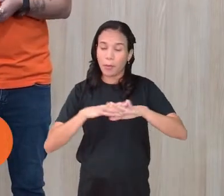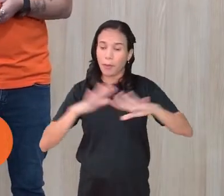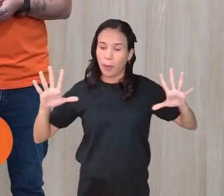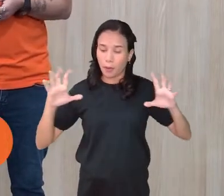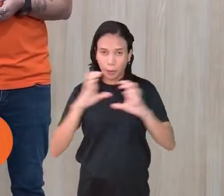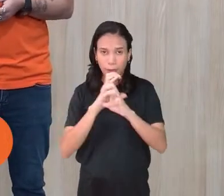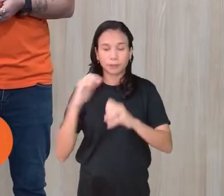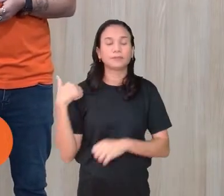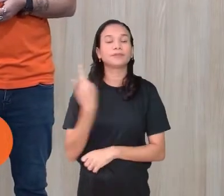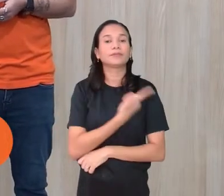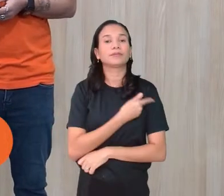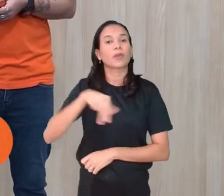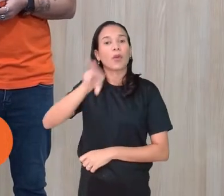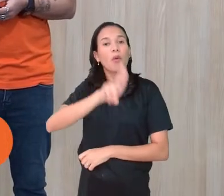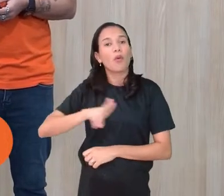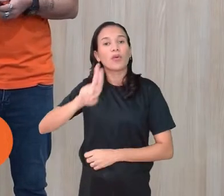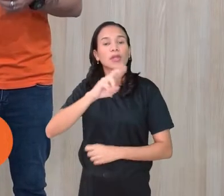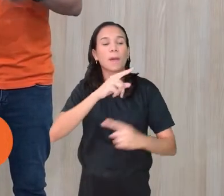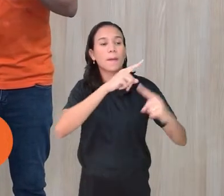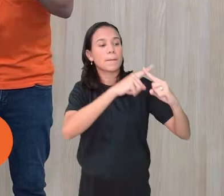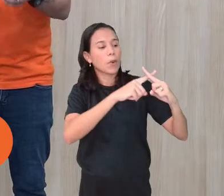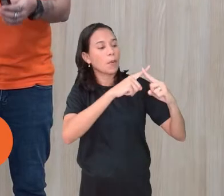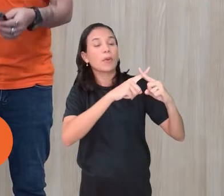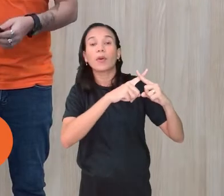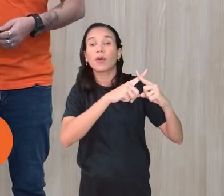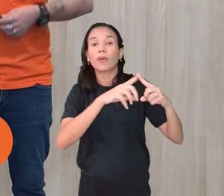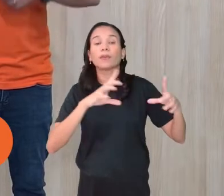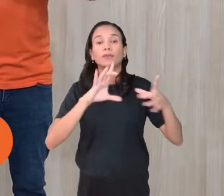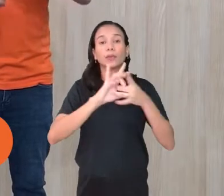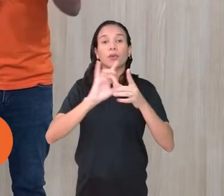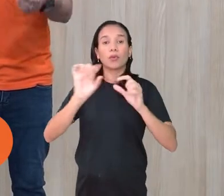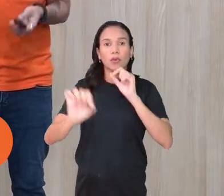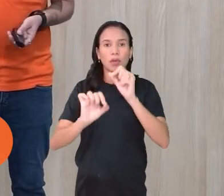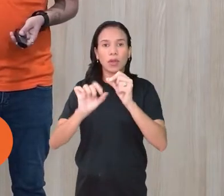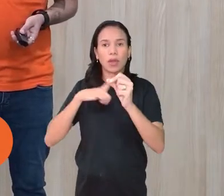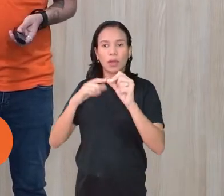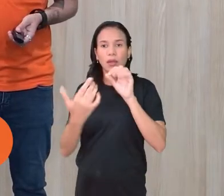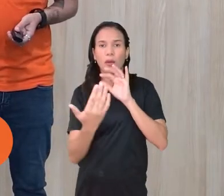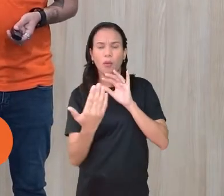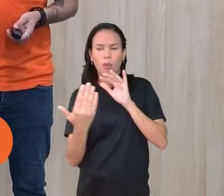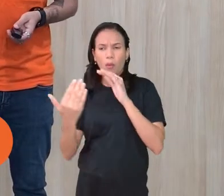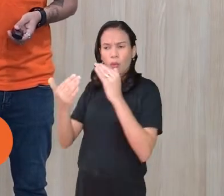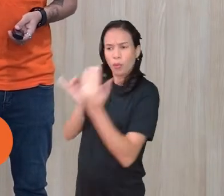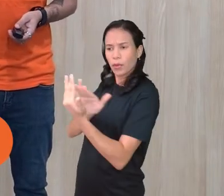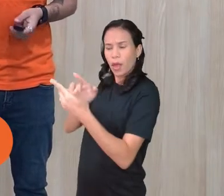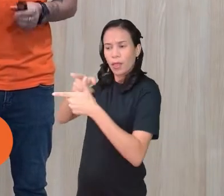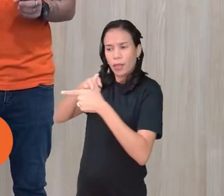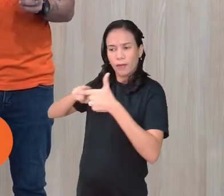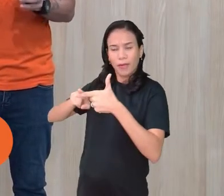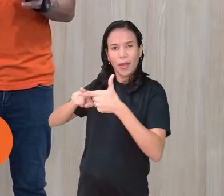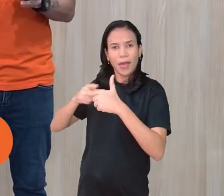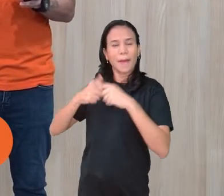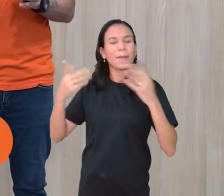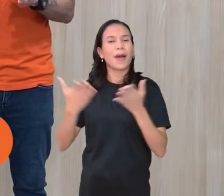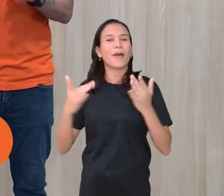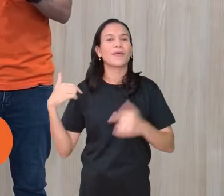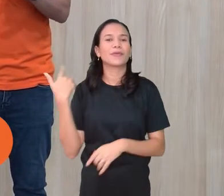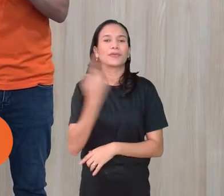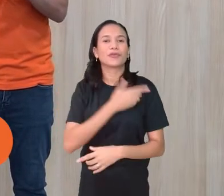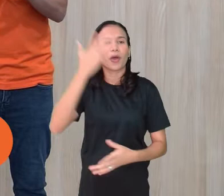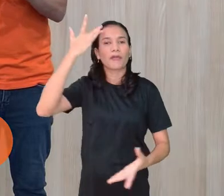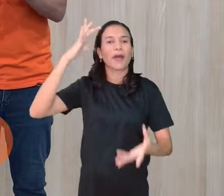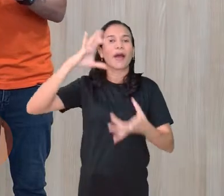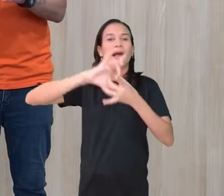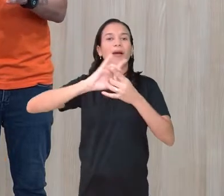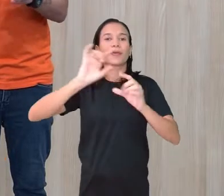gente associar a multiplicação com uma operação contrária da divisão, só que hoje a gente vai tentar relacionar um pouco